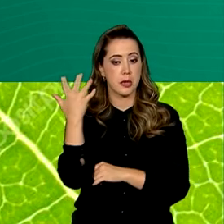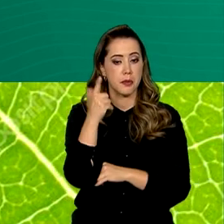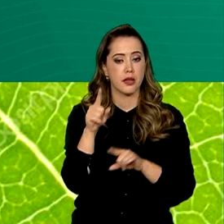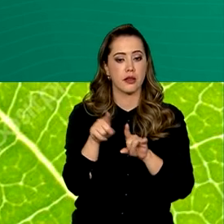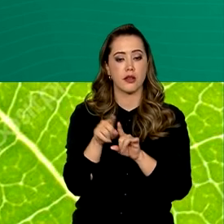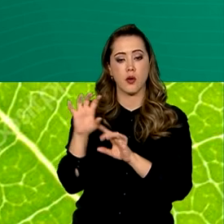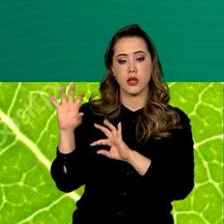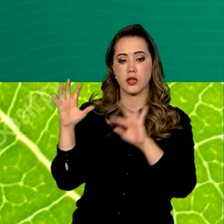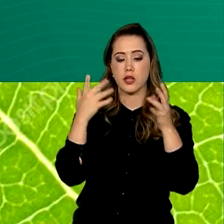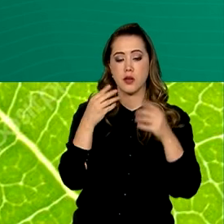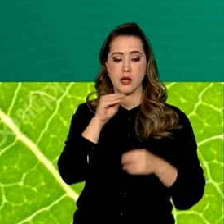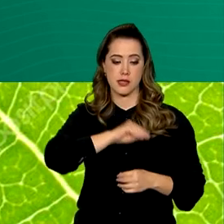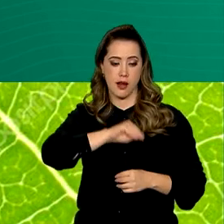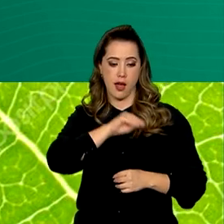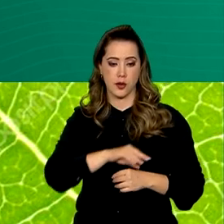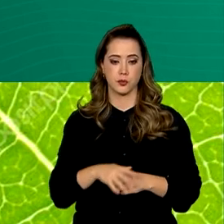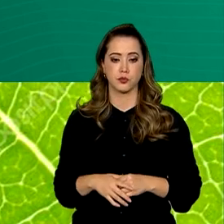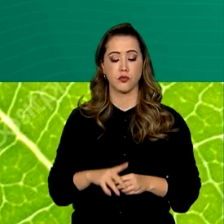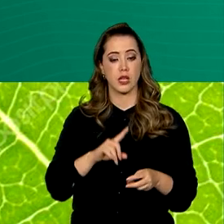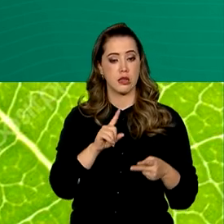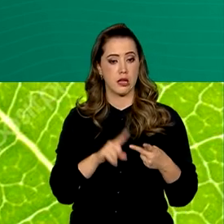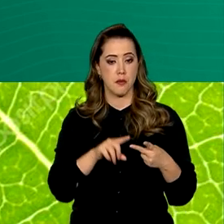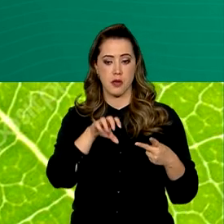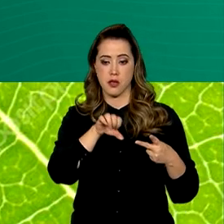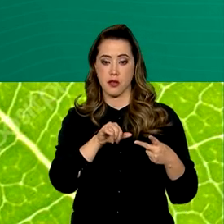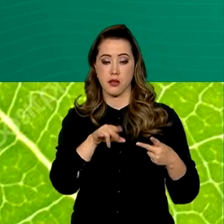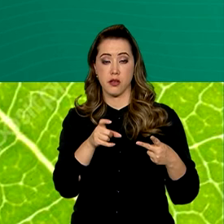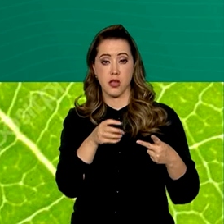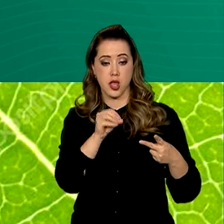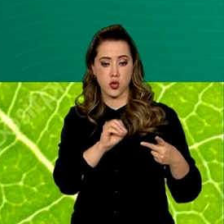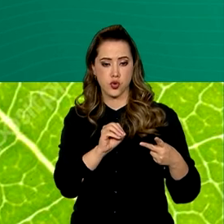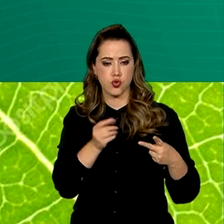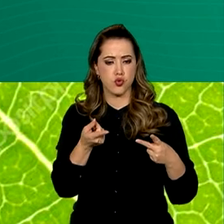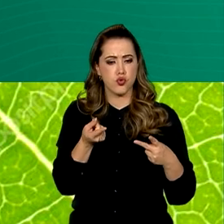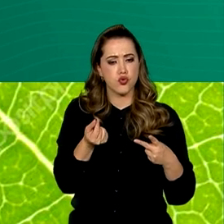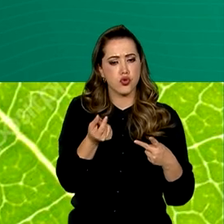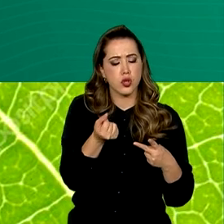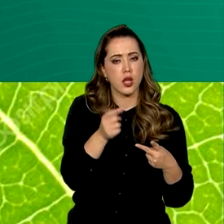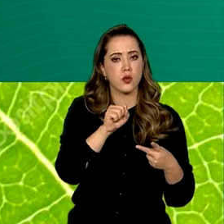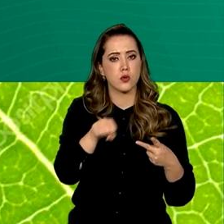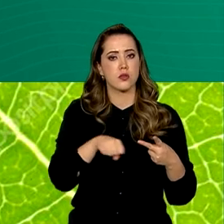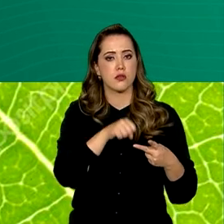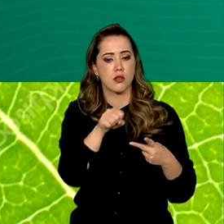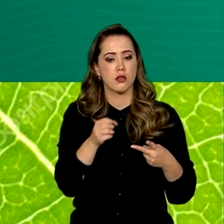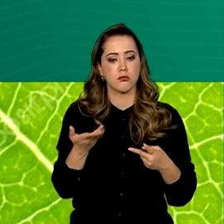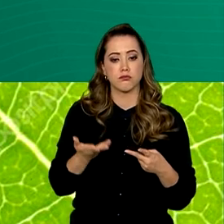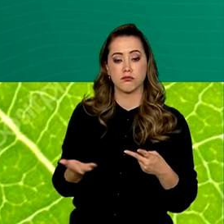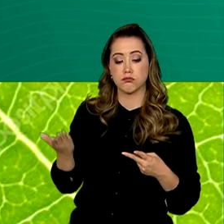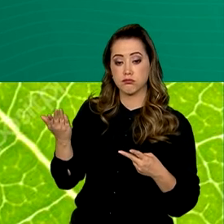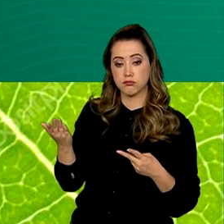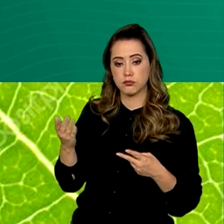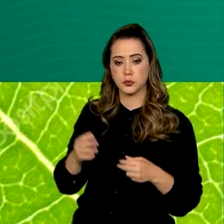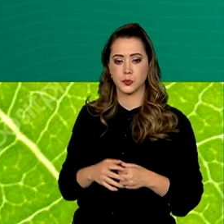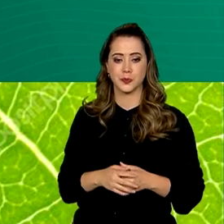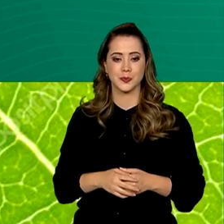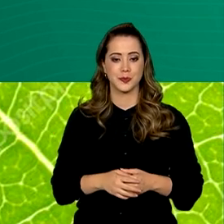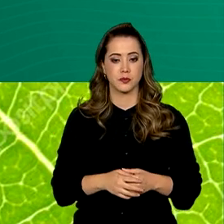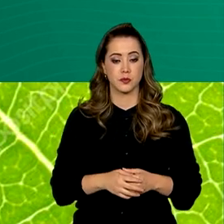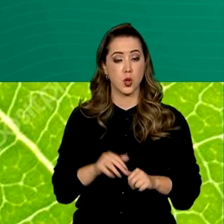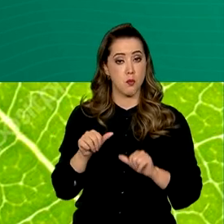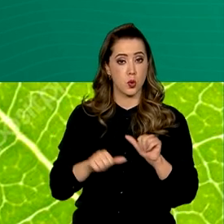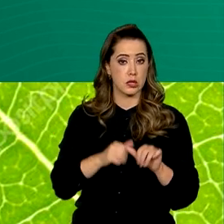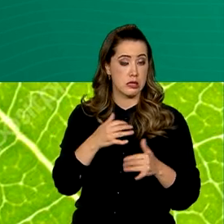e equidade; eixos, que trata de finanças sustentáveis, adensamento tecnológico, bioeconomia,